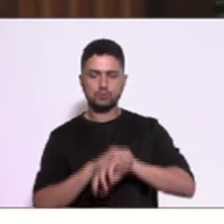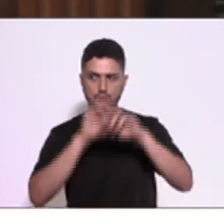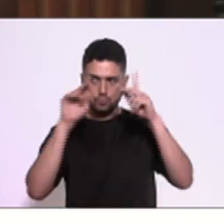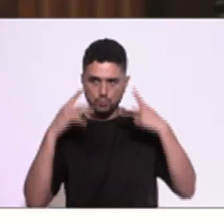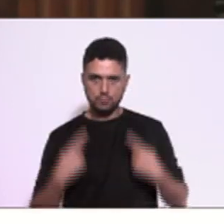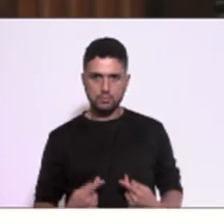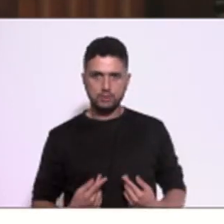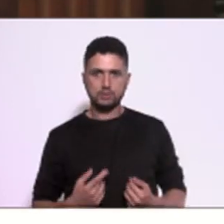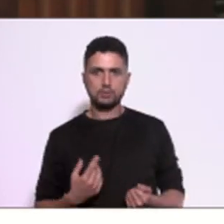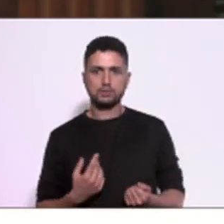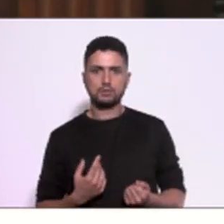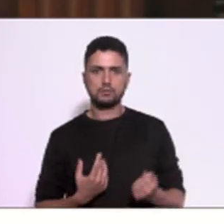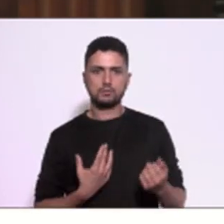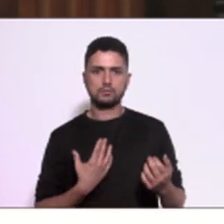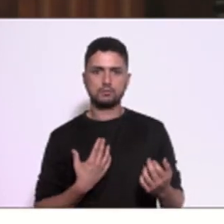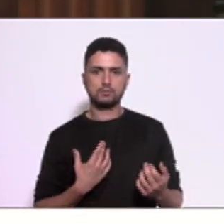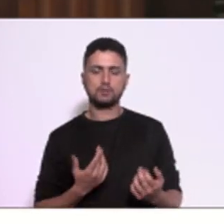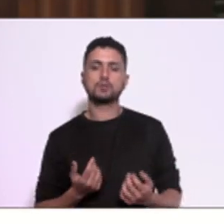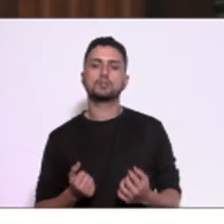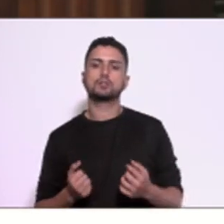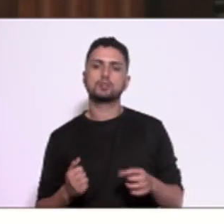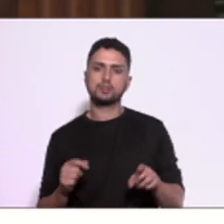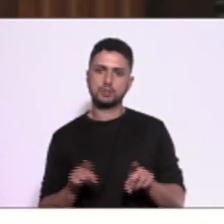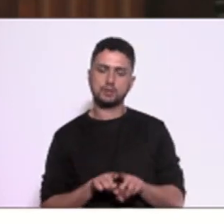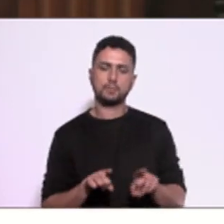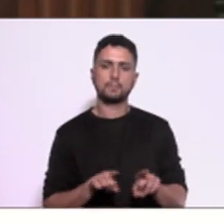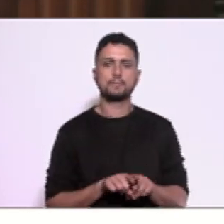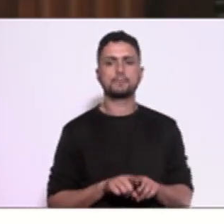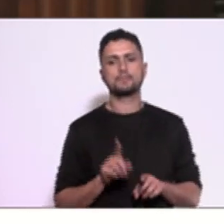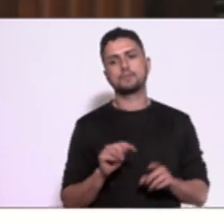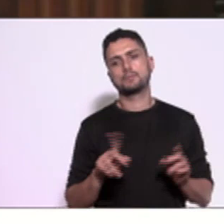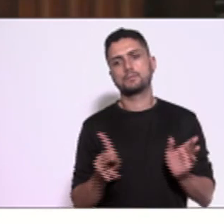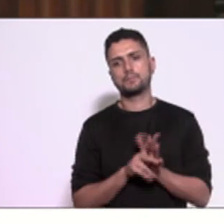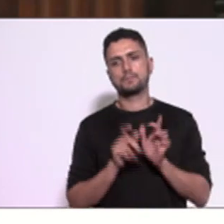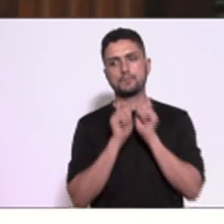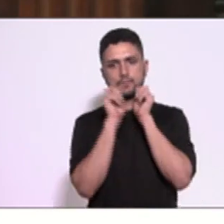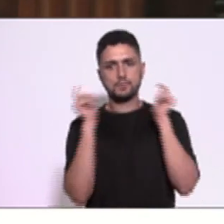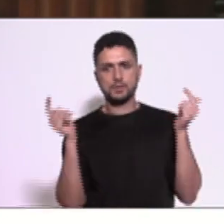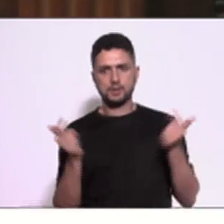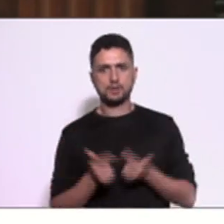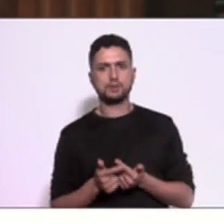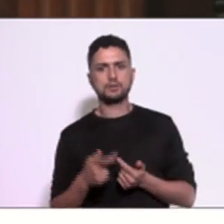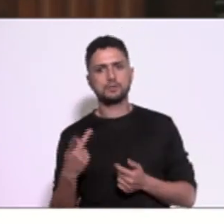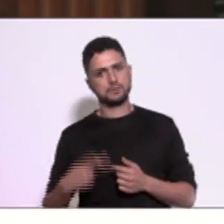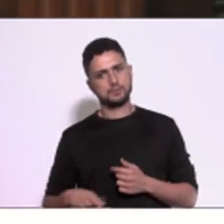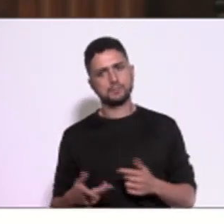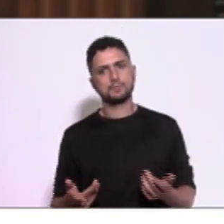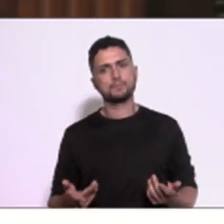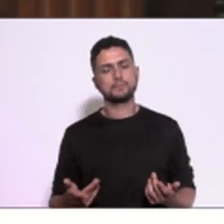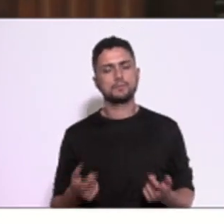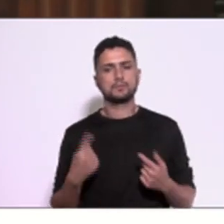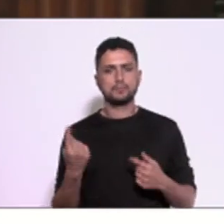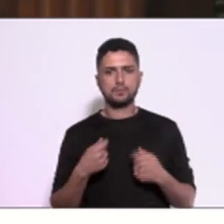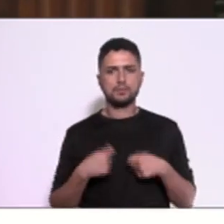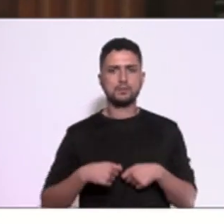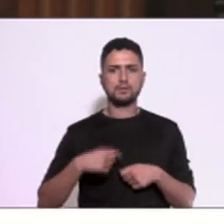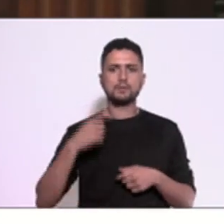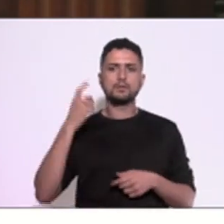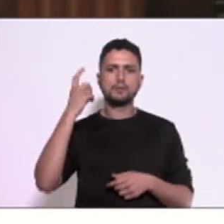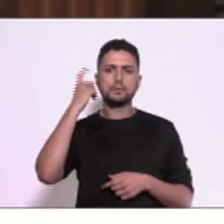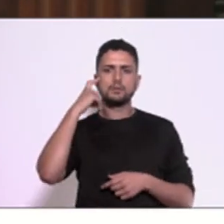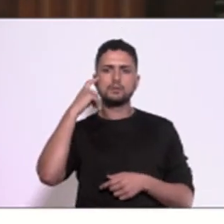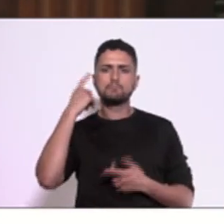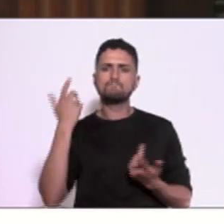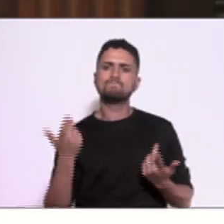é também um projeto da Assembleia Legislativa do Estado do Rio de Janeiro. Nós temos que pensar o Estado do Rio